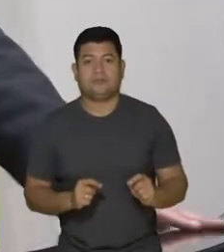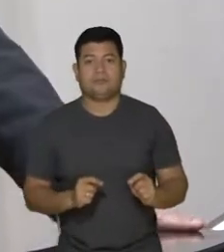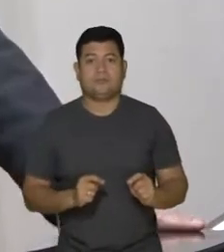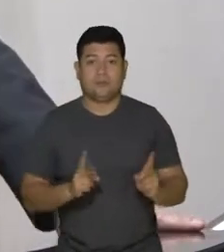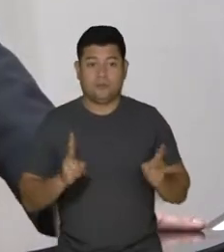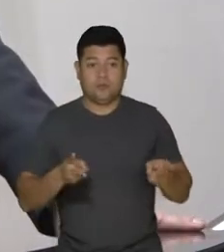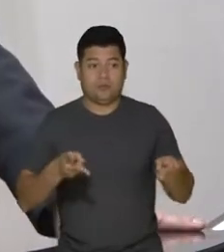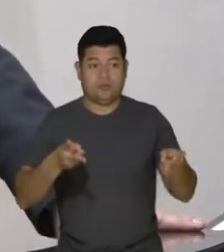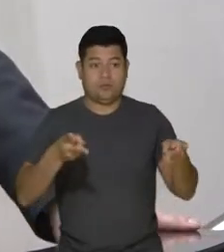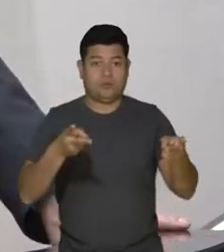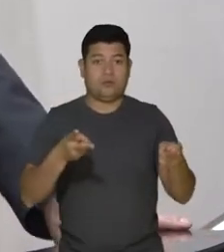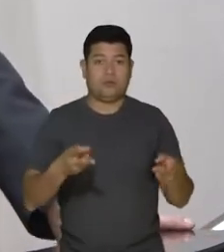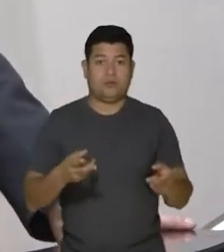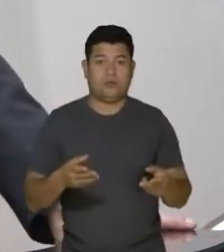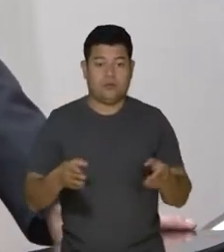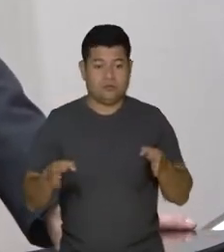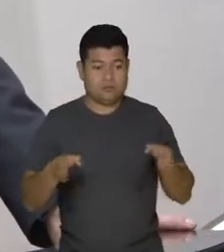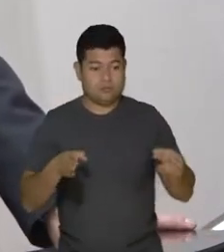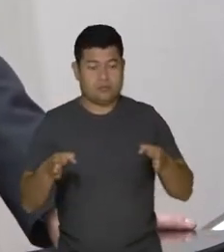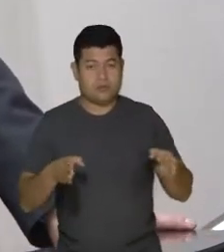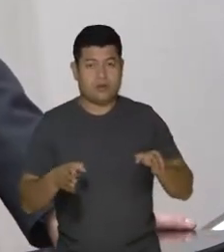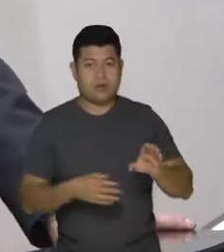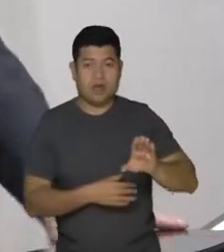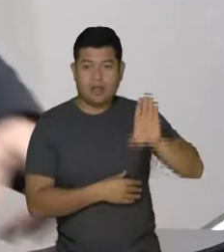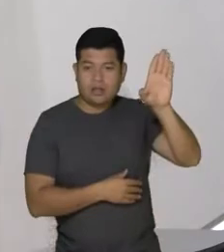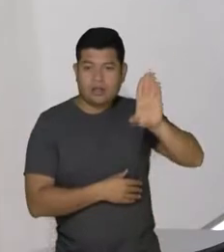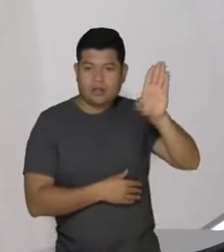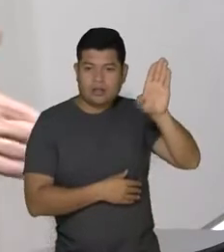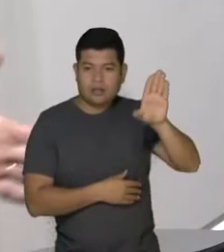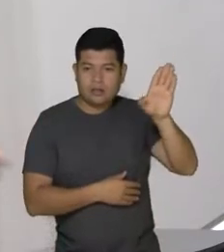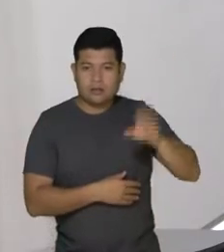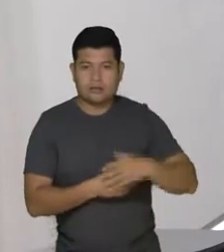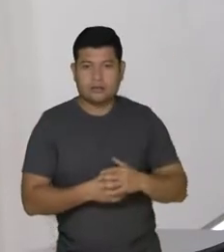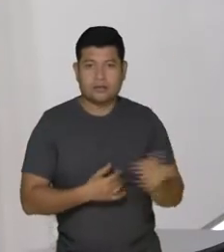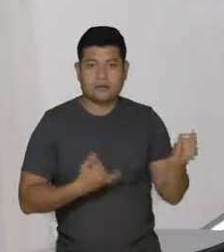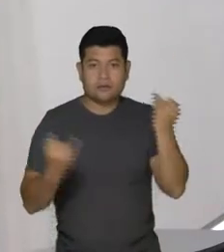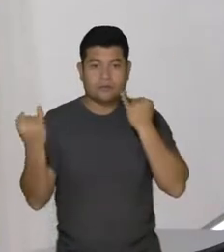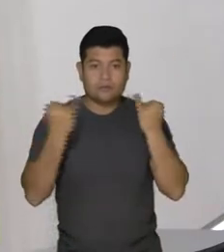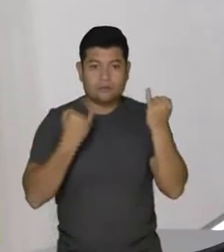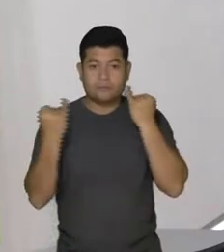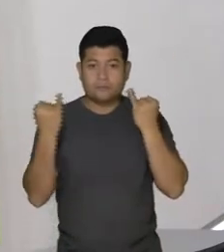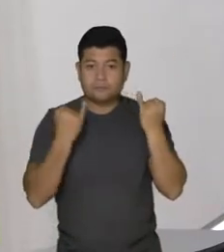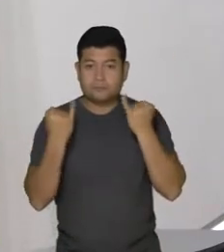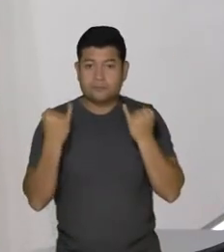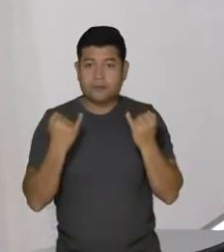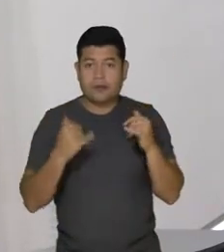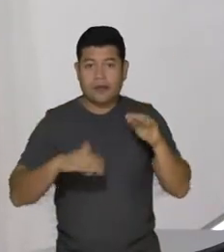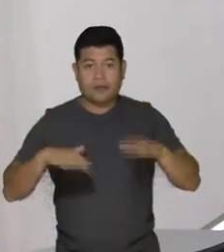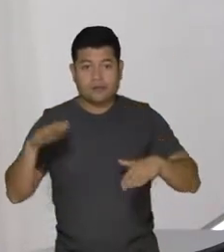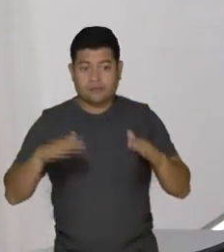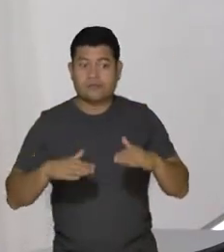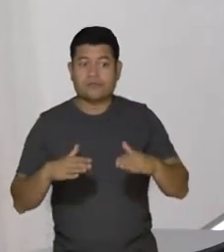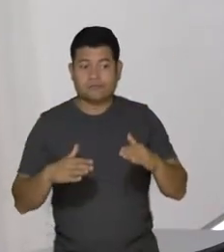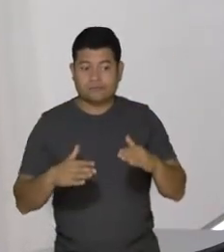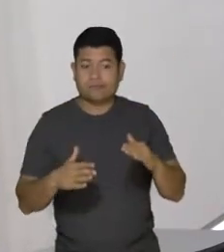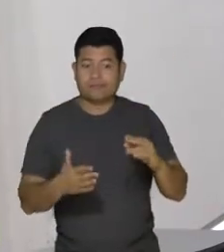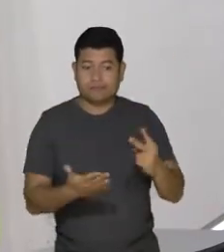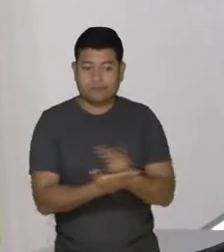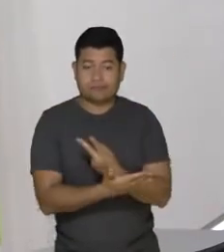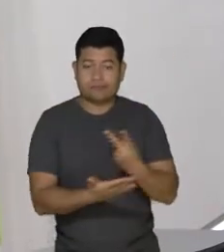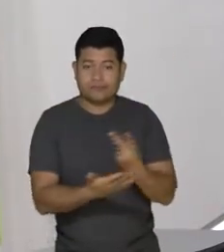ainda durante as eleições informações nem sempre verídicas tentando